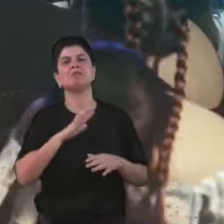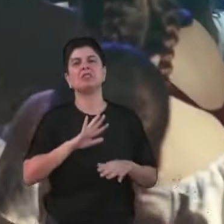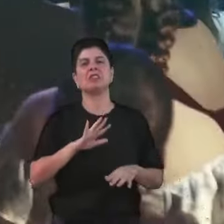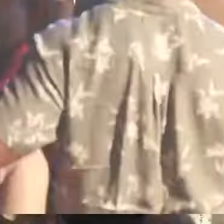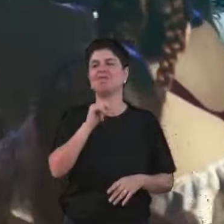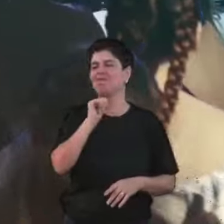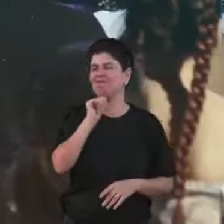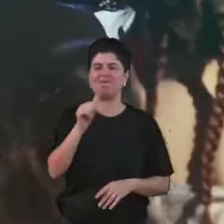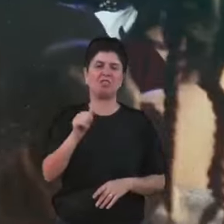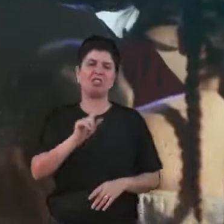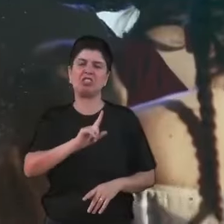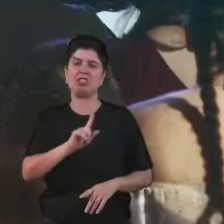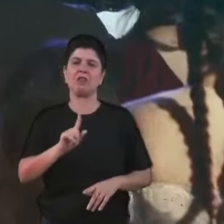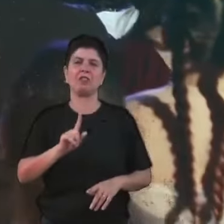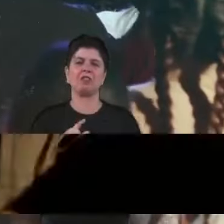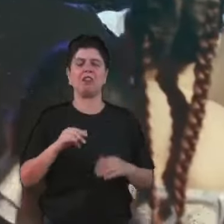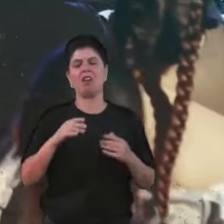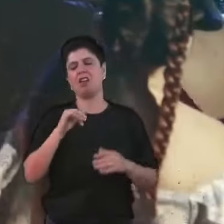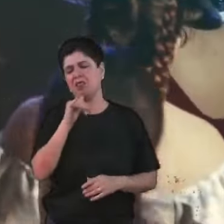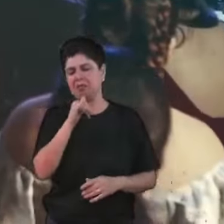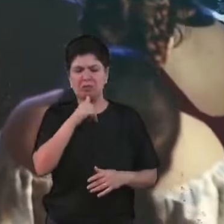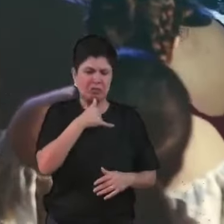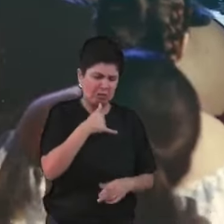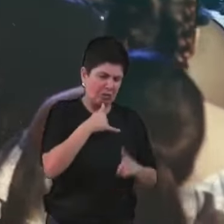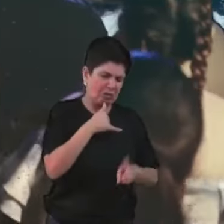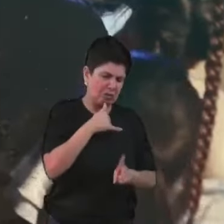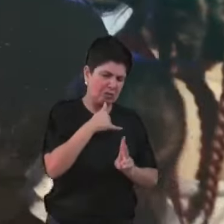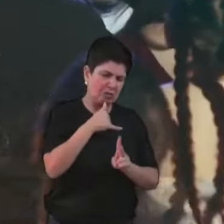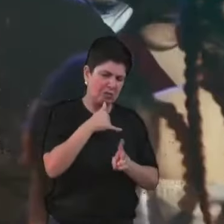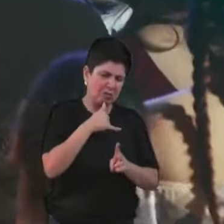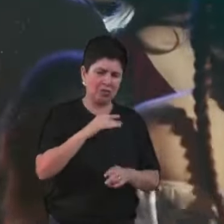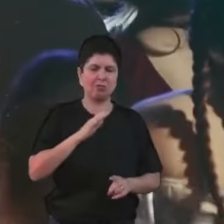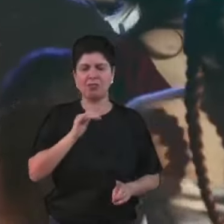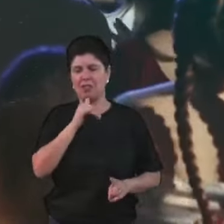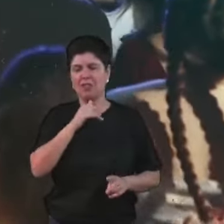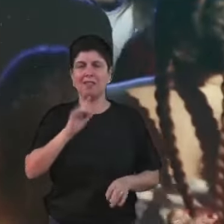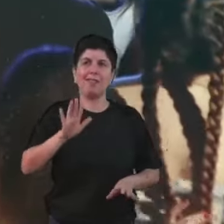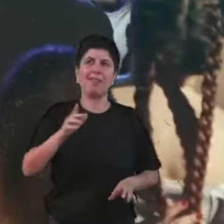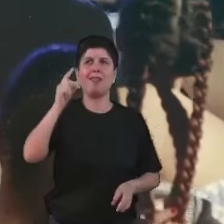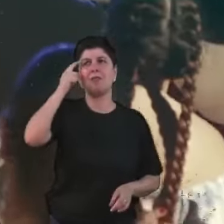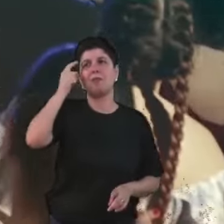porque você diz: eu não posso estar alegre se tem alguém da minha casa sofrendo.